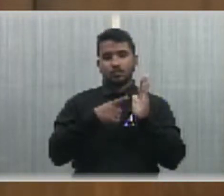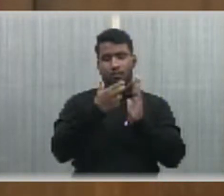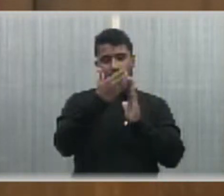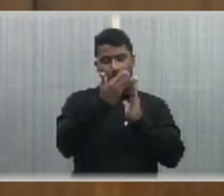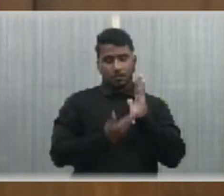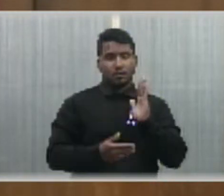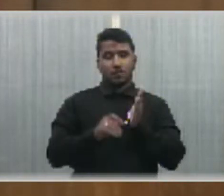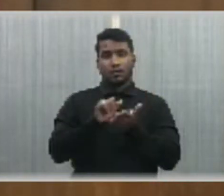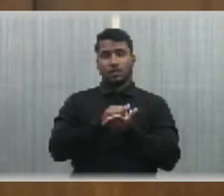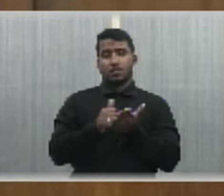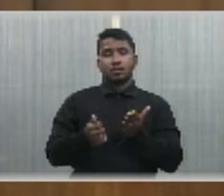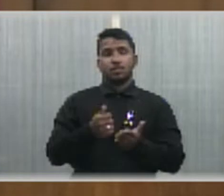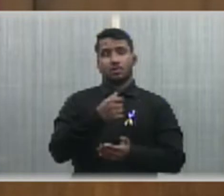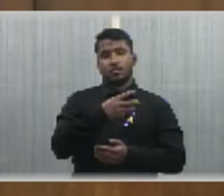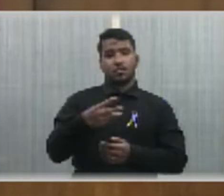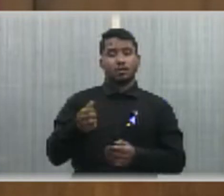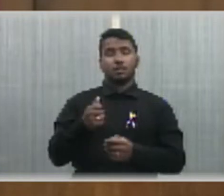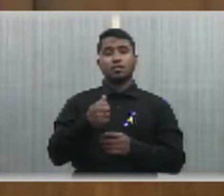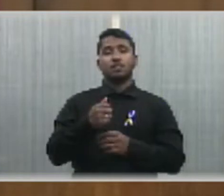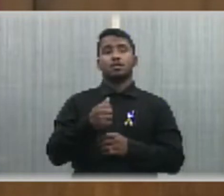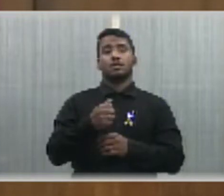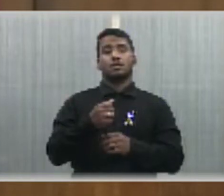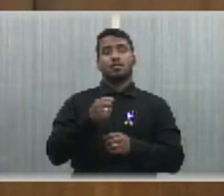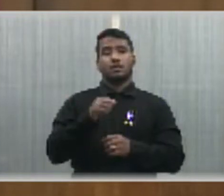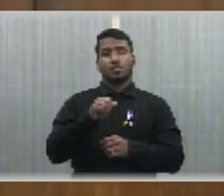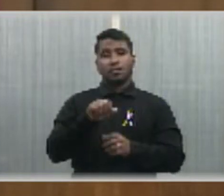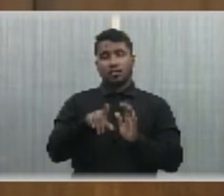artigo 32A da Lei Complementar